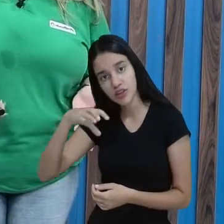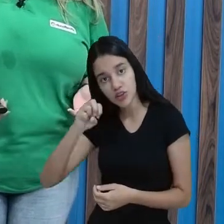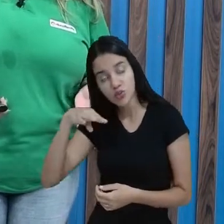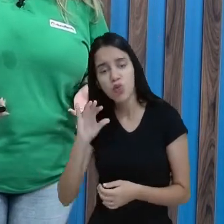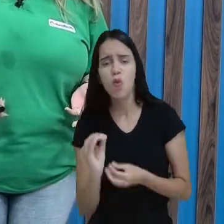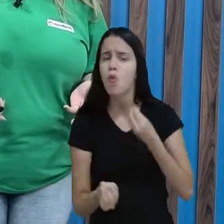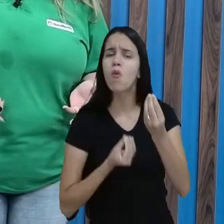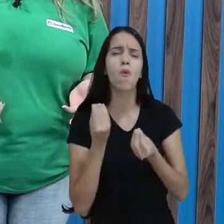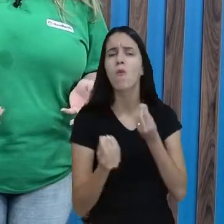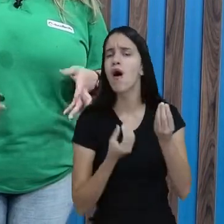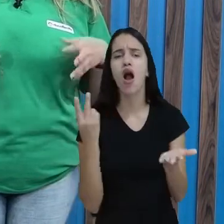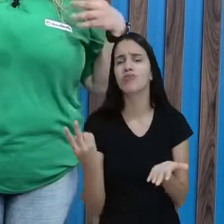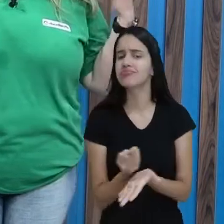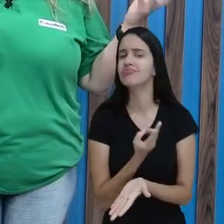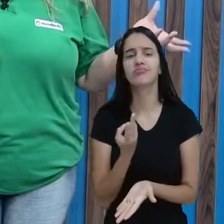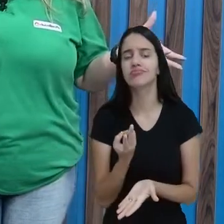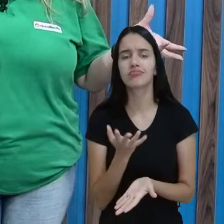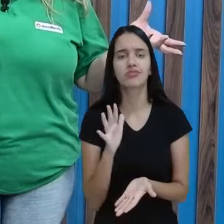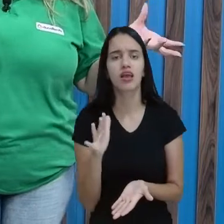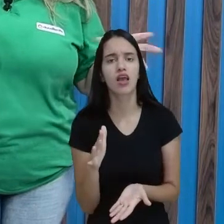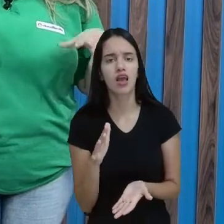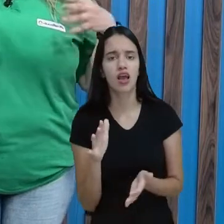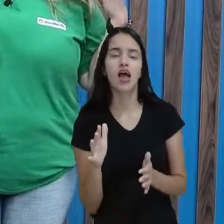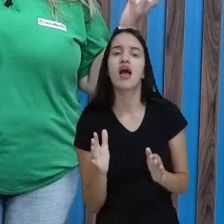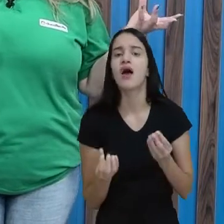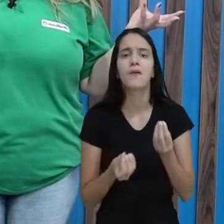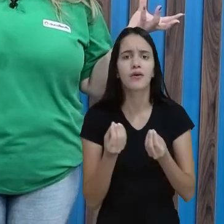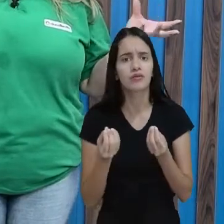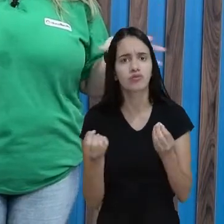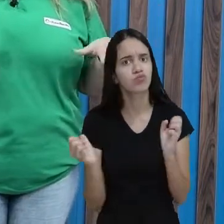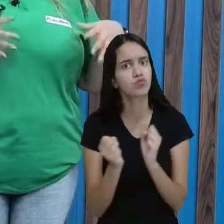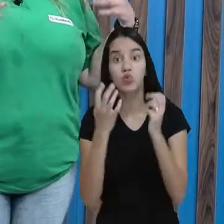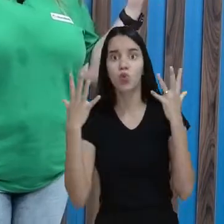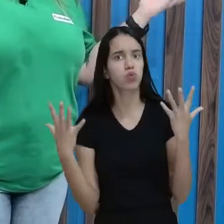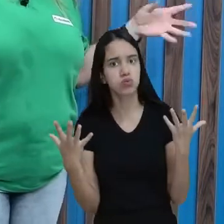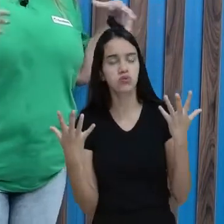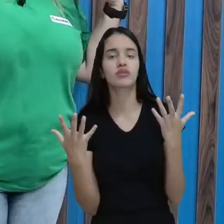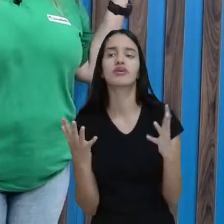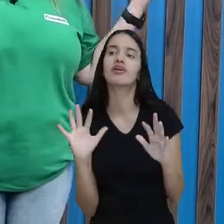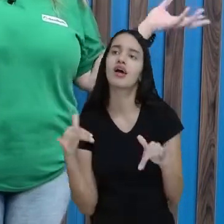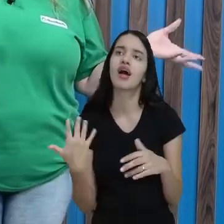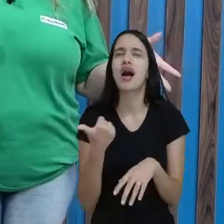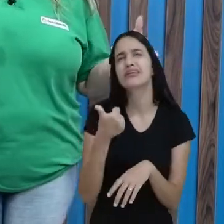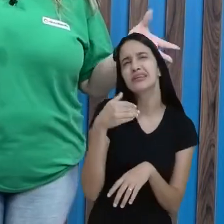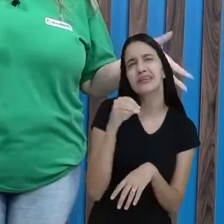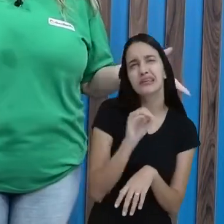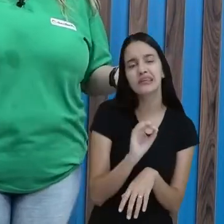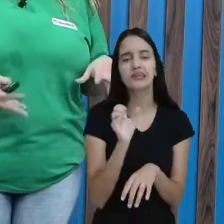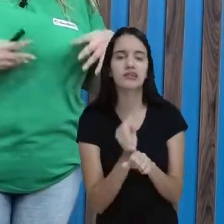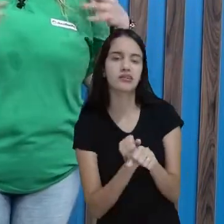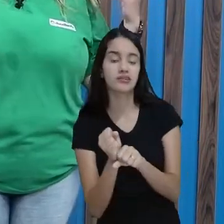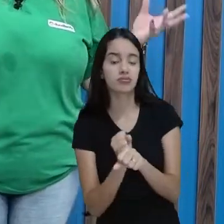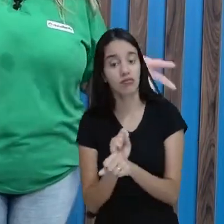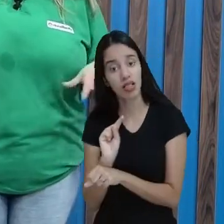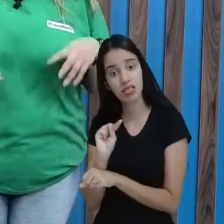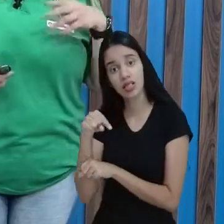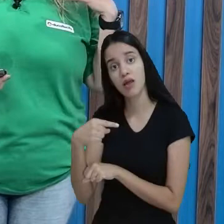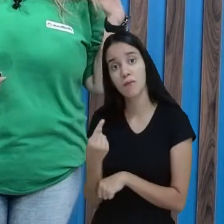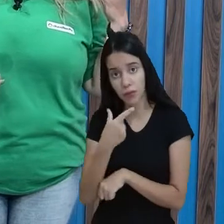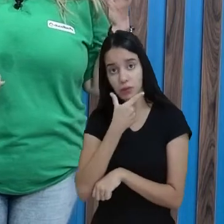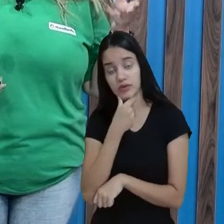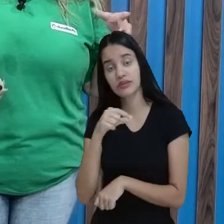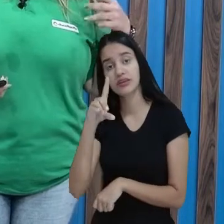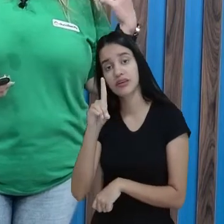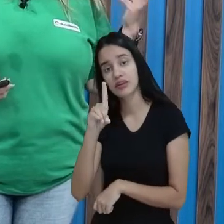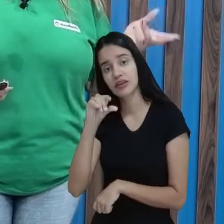isso aconteceu, professora, né? Do dia para a noite, do nada, né? Porque 100 anos, mais ou menos, aí depois que Darwin já tinha,